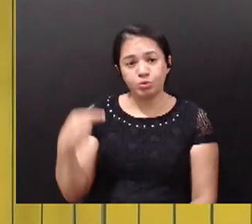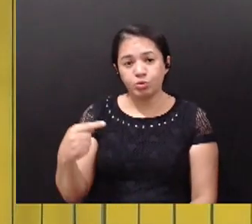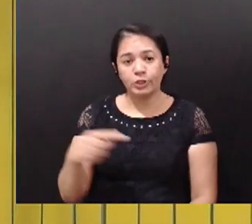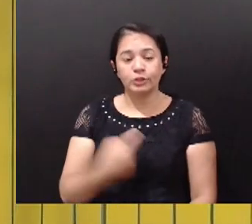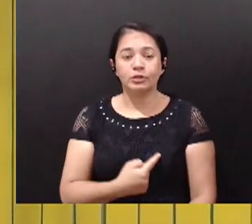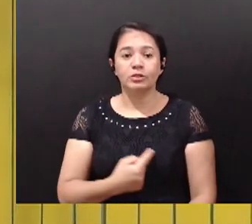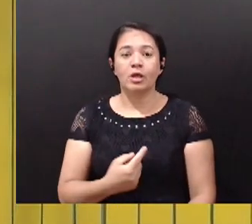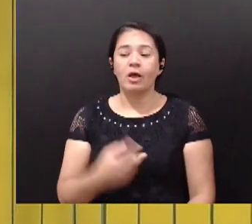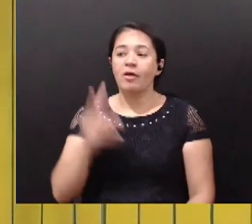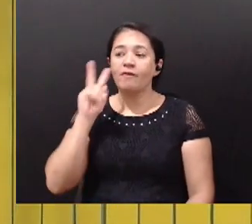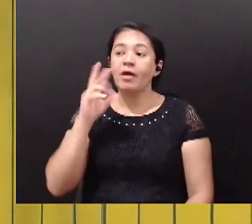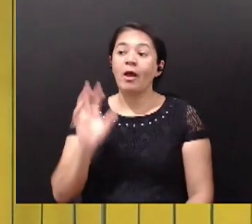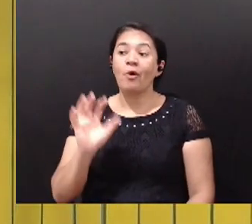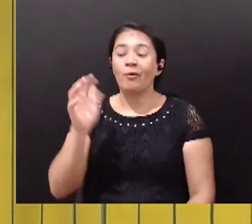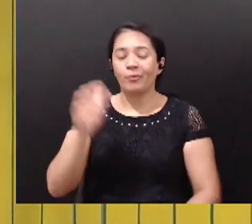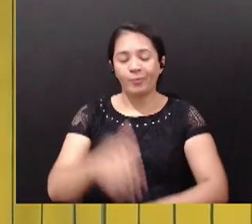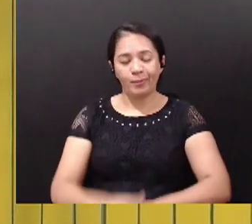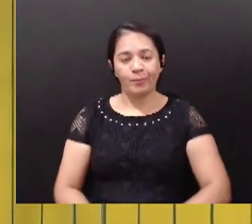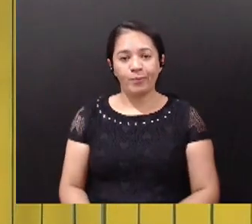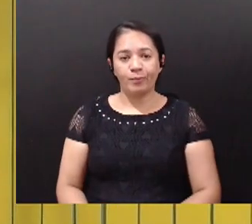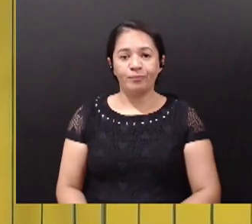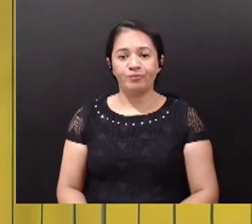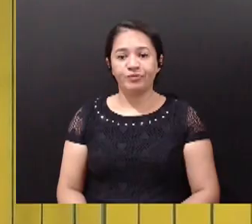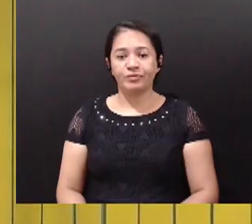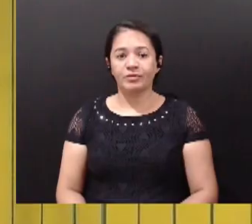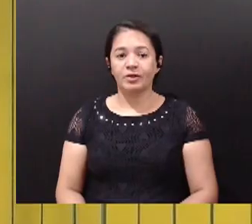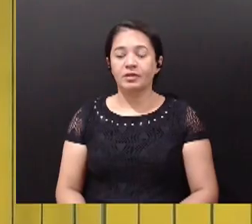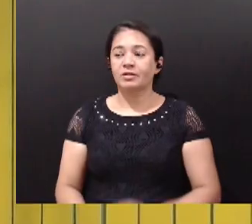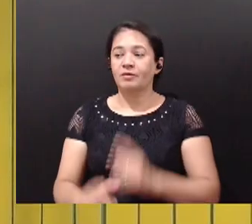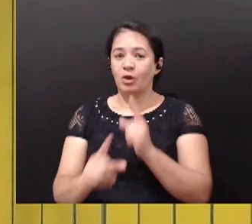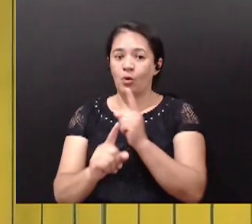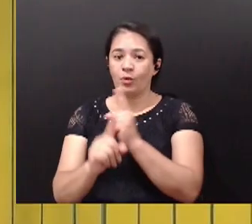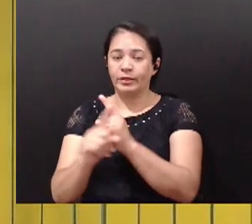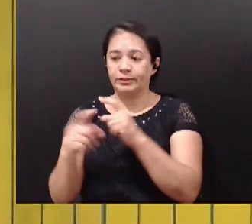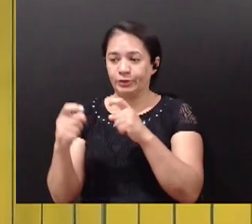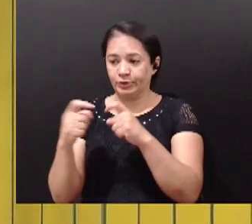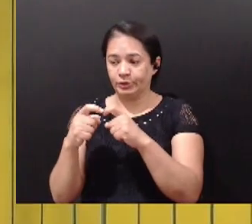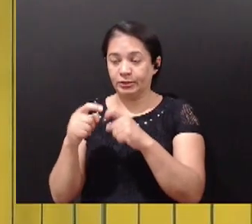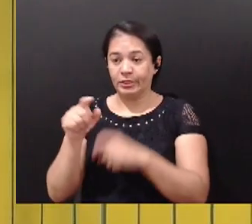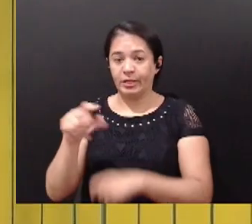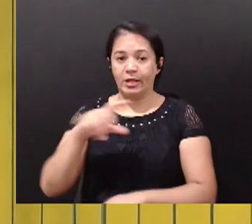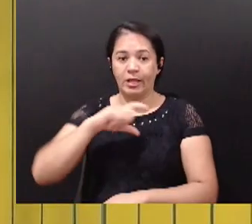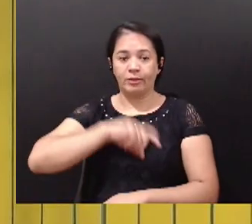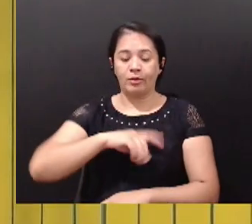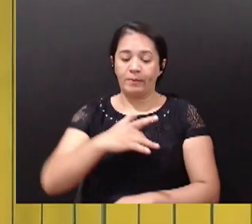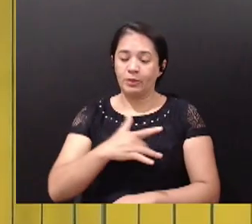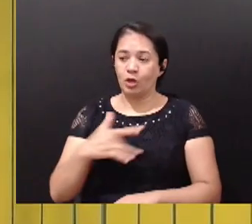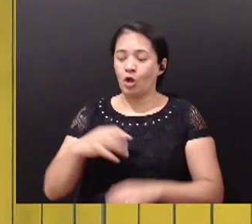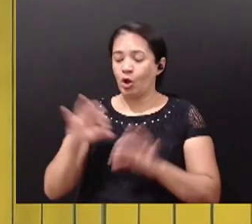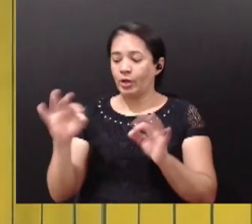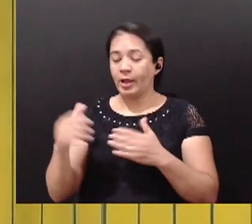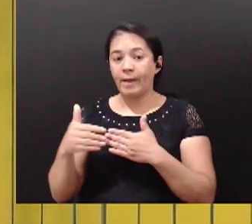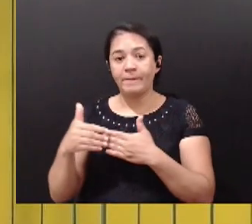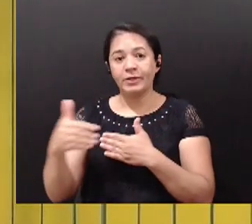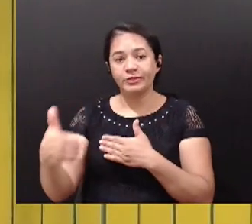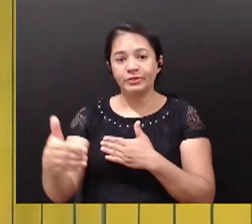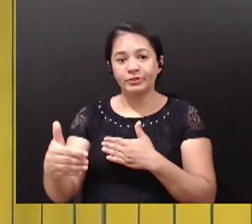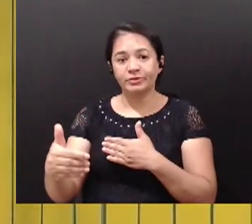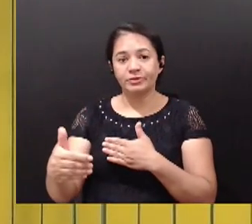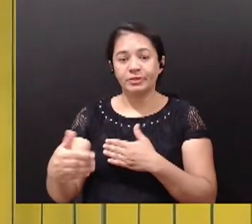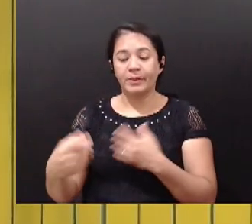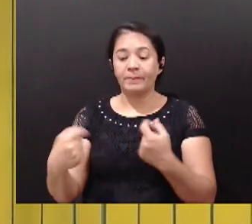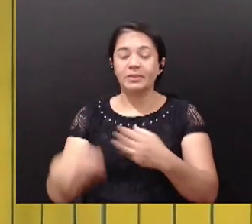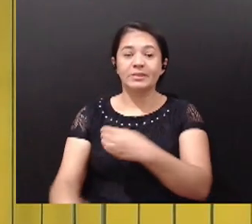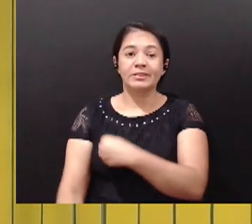acontecer. Você vai para uma consulta no plano de saúde, ok? A partir da consulta vêm os exames e,